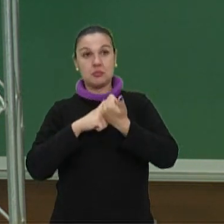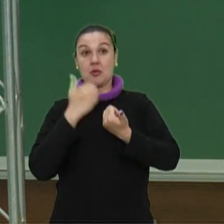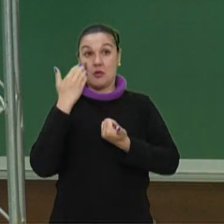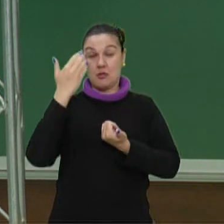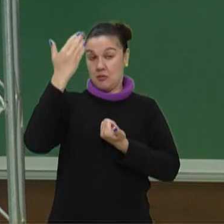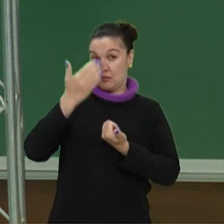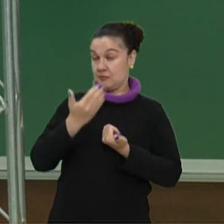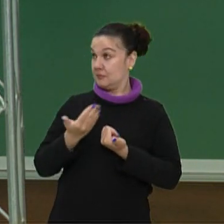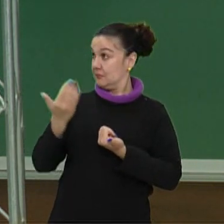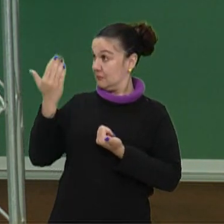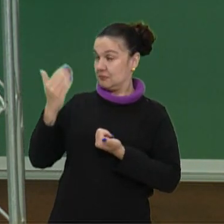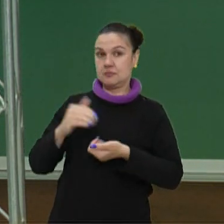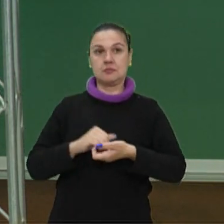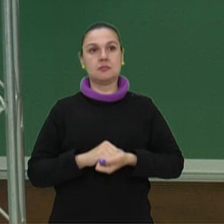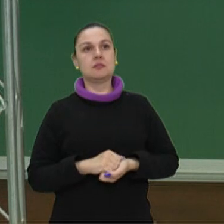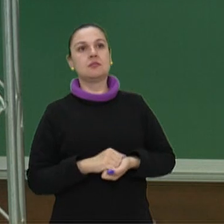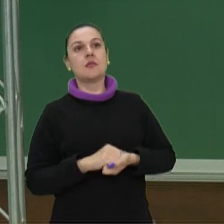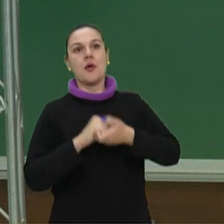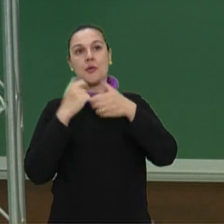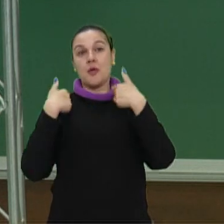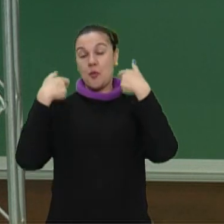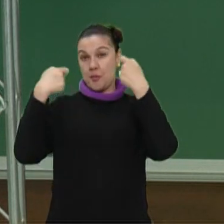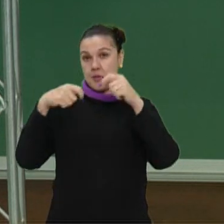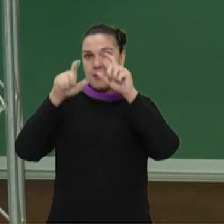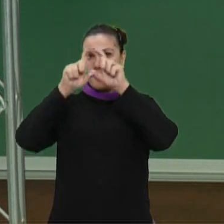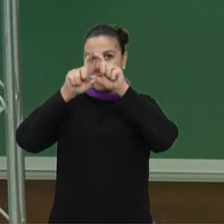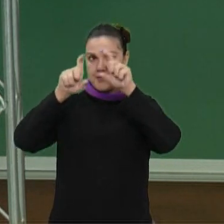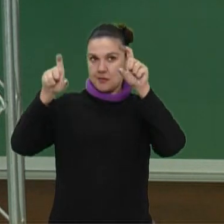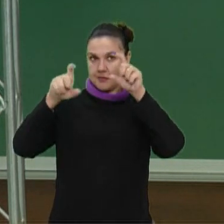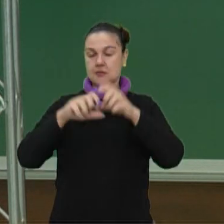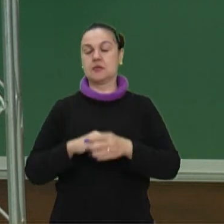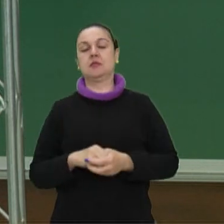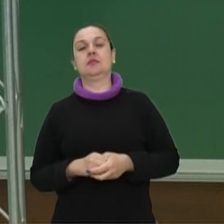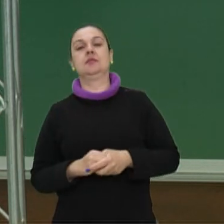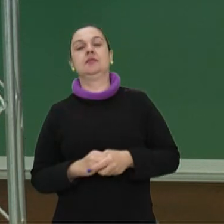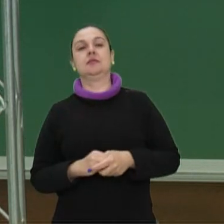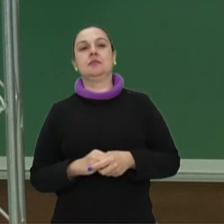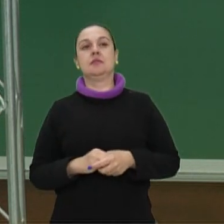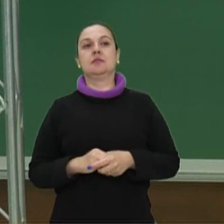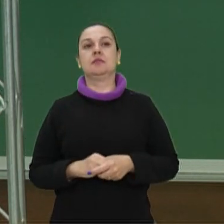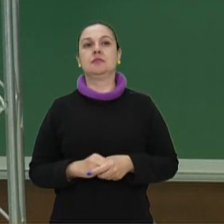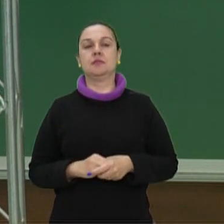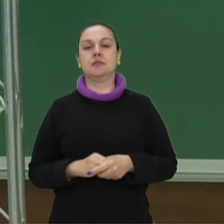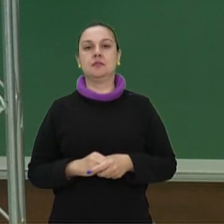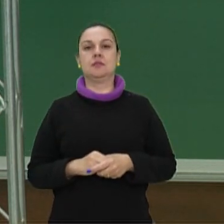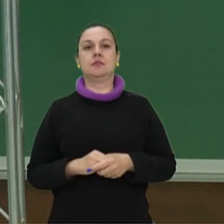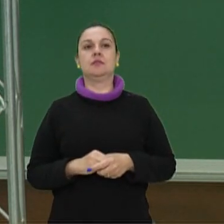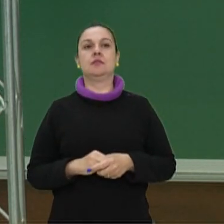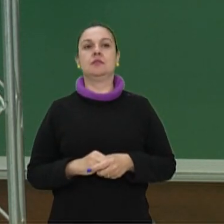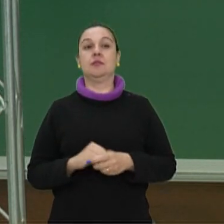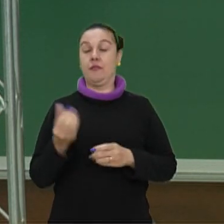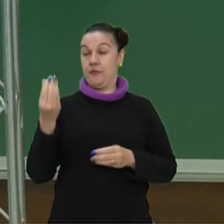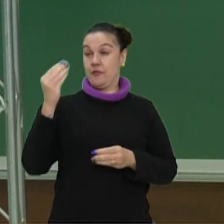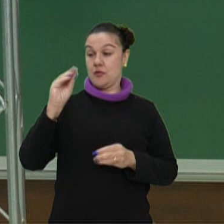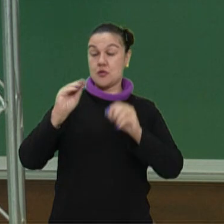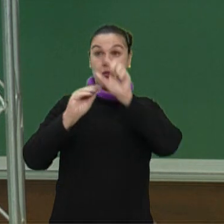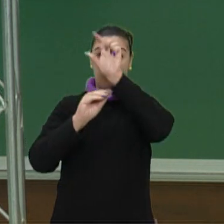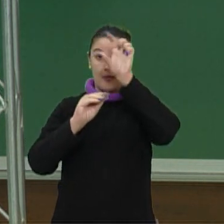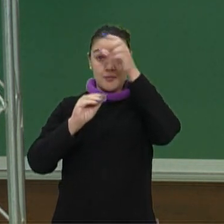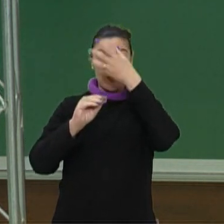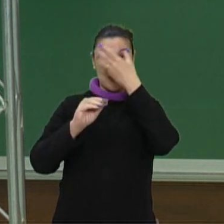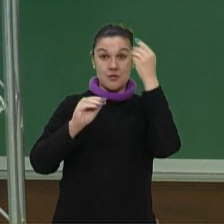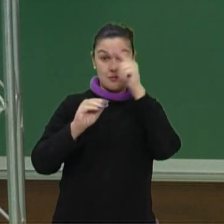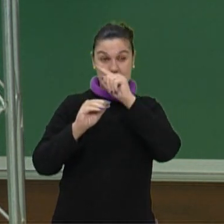tá? Então, o que eu quero, a minha conclusão aqui tem que ser essa, né? Eu quero resolver aquilo. Vou deixar anotadinho ali para a gente não esquecer no